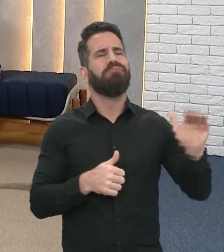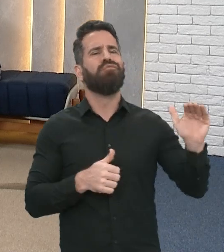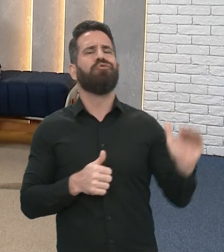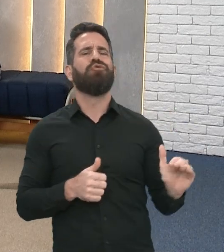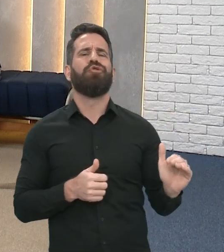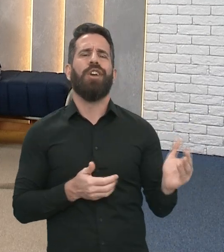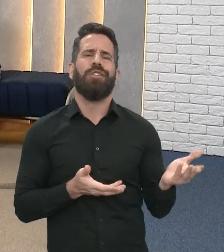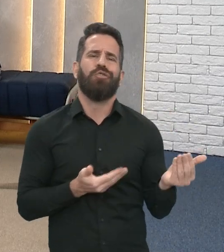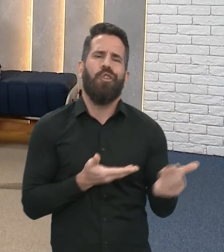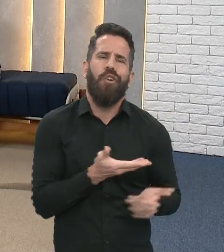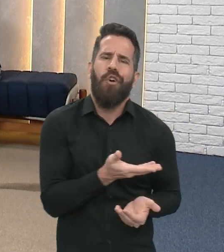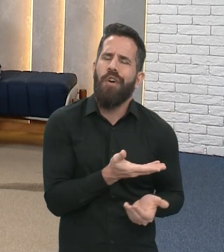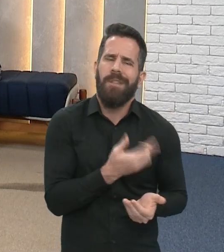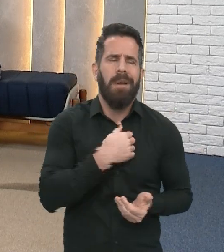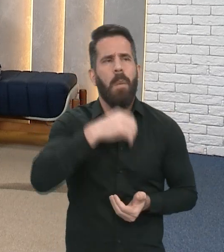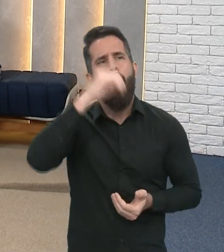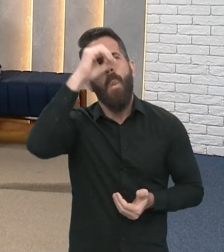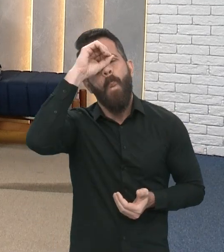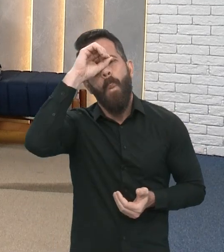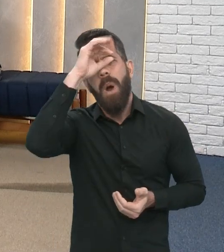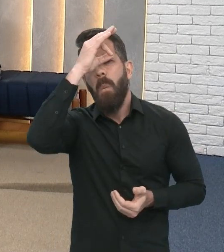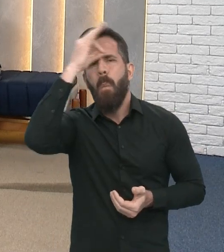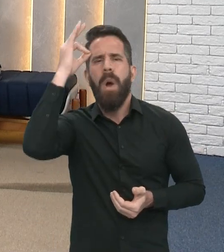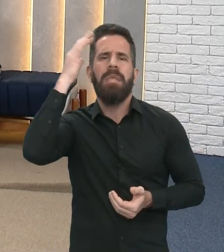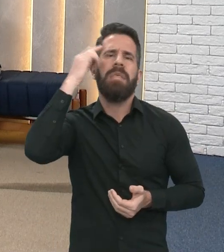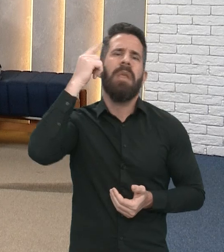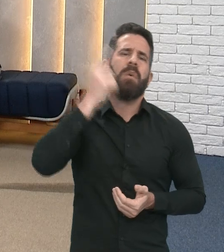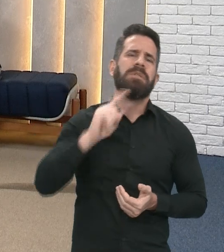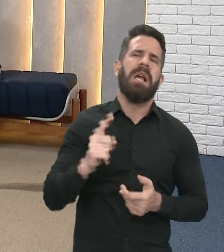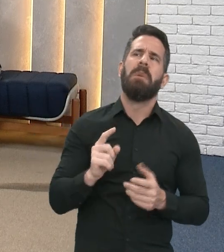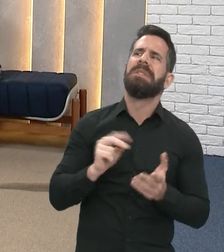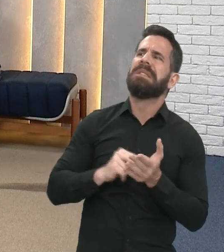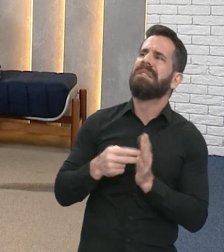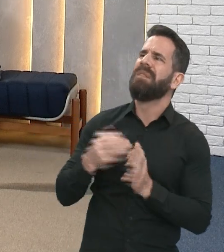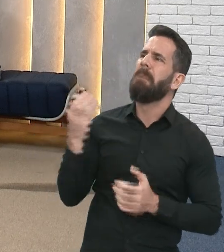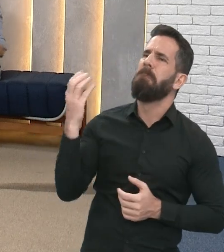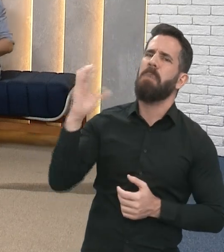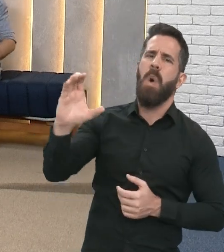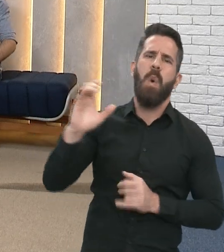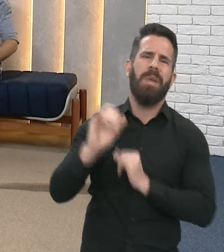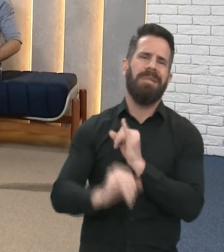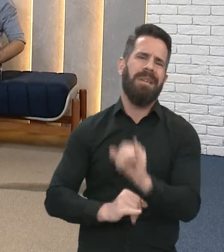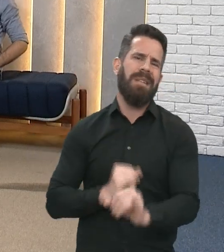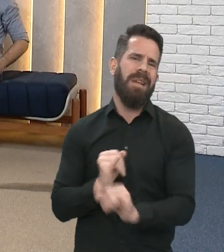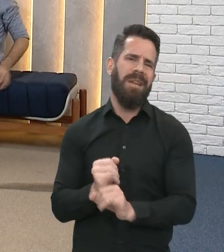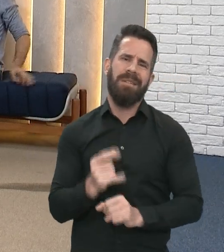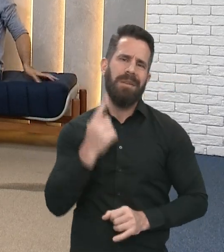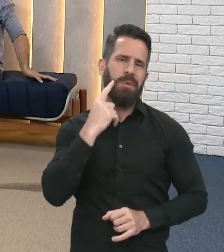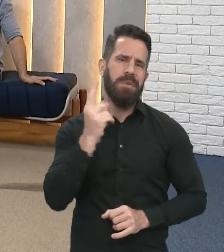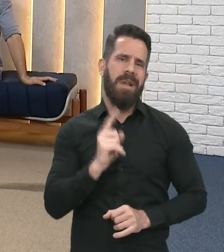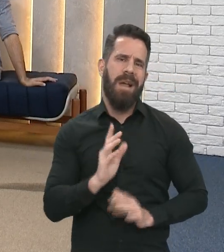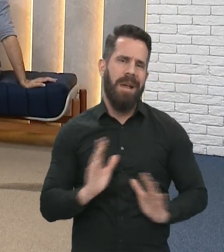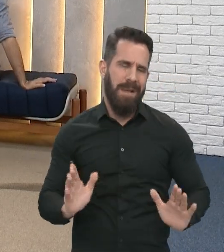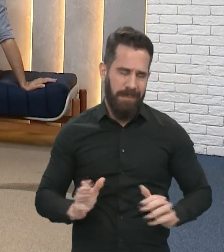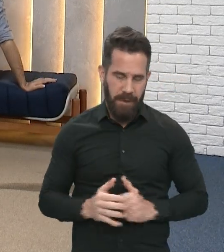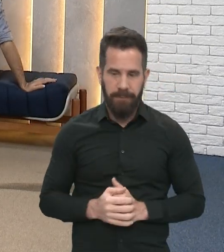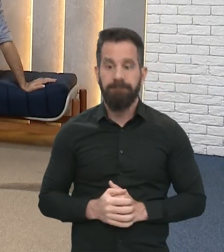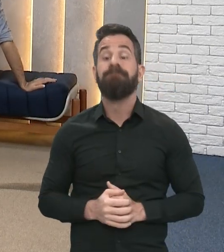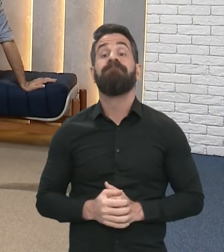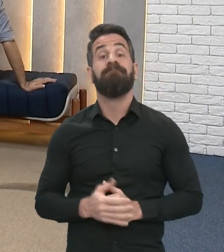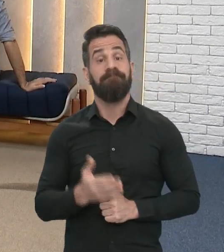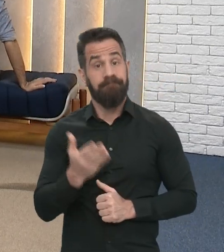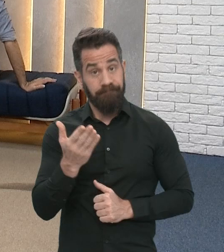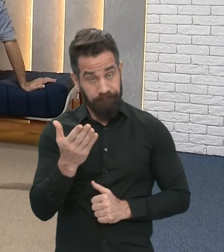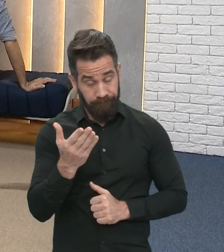mas ela não tem ainda esse discernimento do que é estar na internet. Nós tínhamos antigamente somente a exposição de